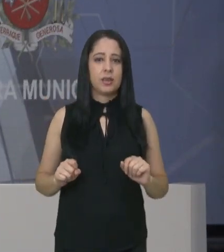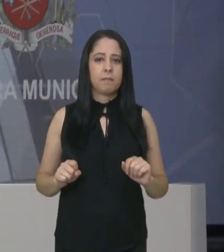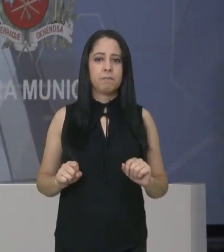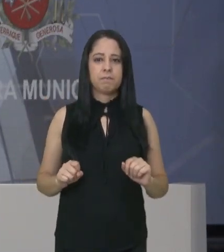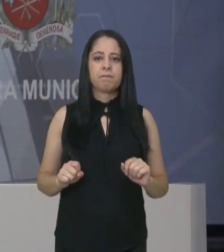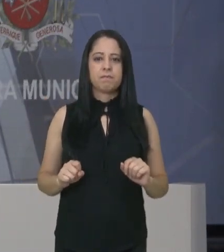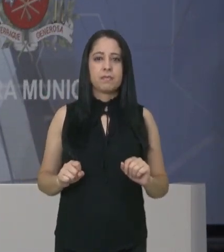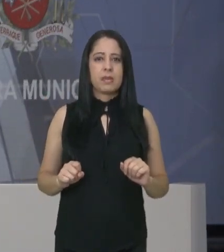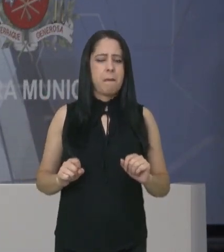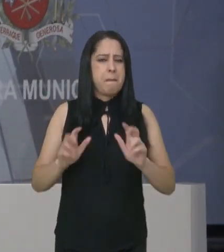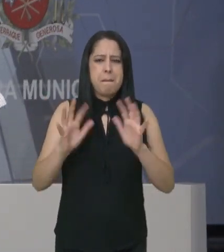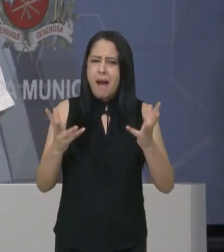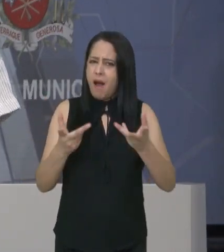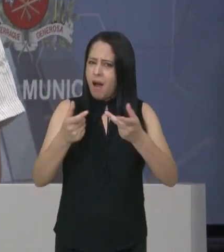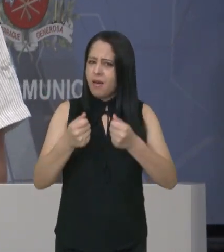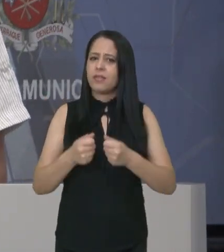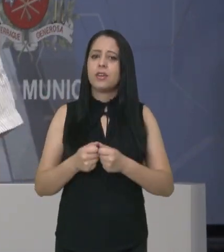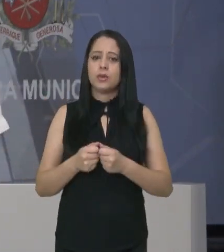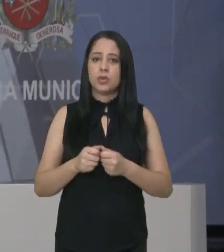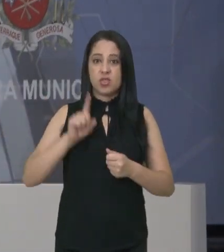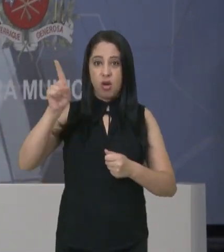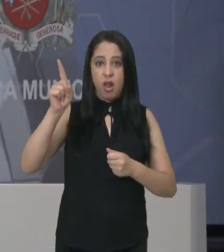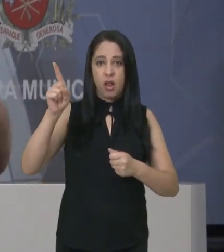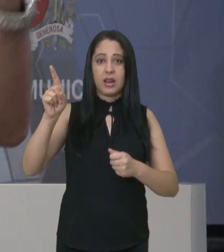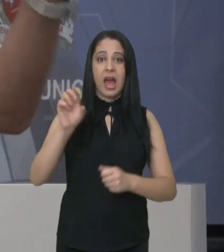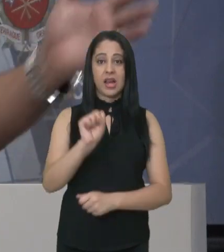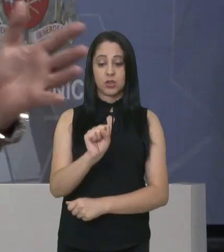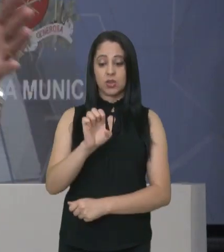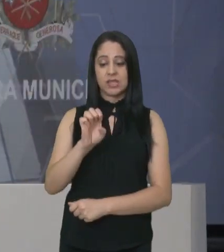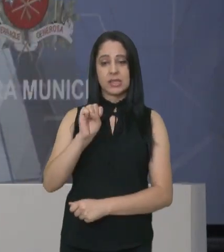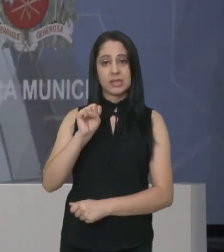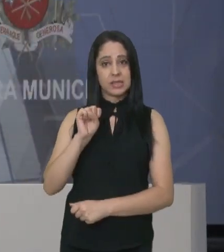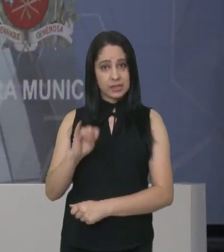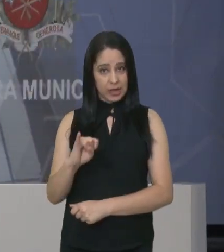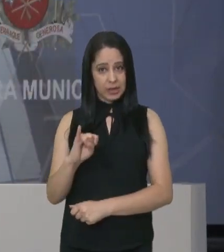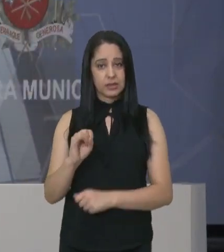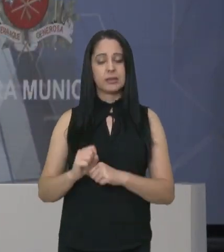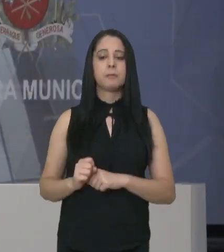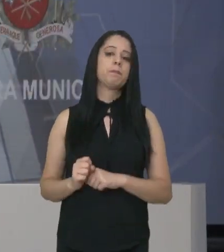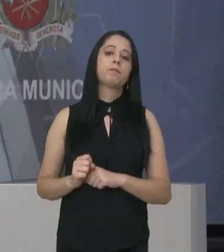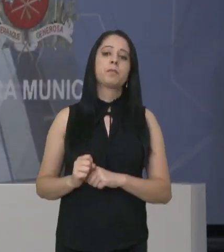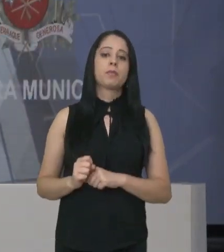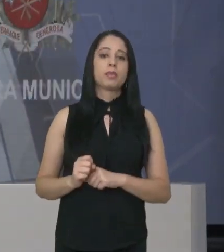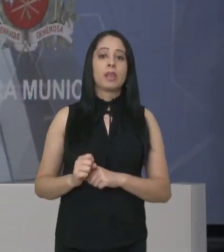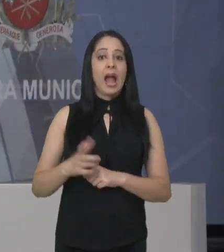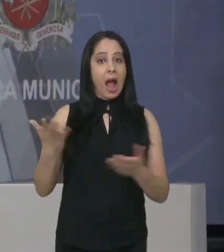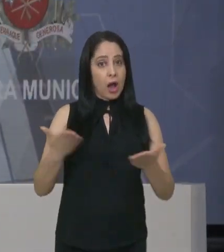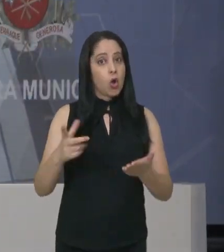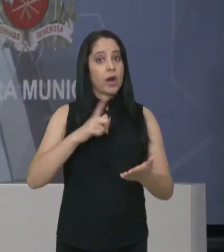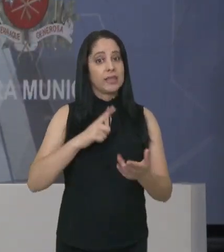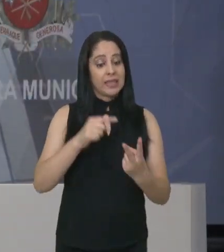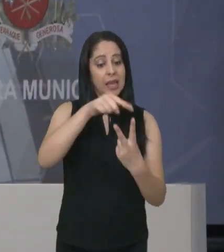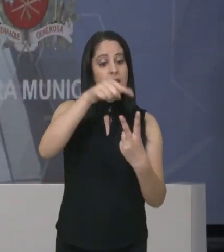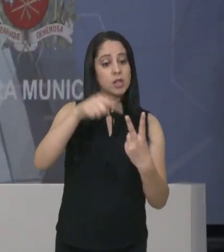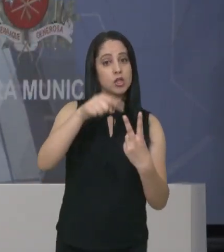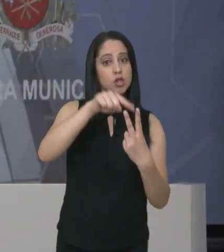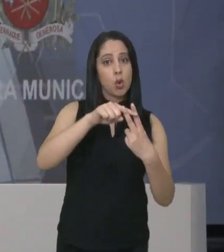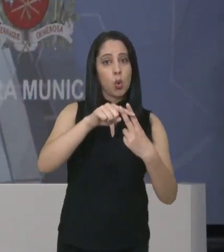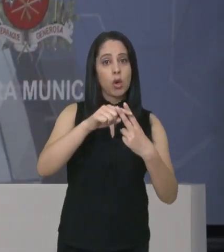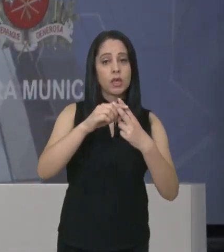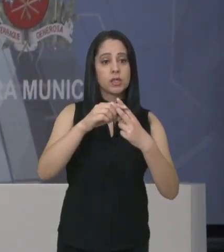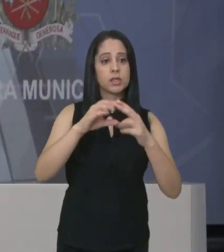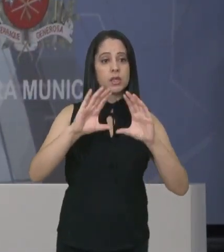evento gigantesco lá no ginásio do SESI. Agora nós temos 2 ginásios disponíveis, né?